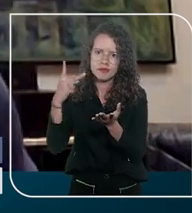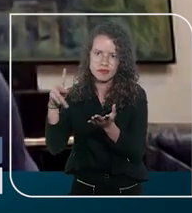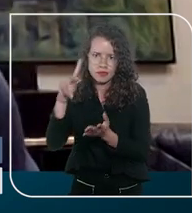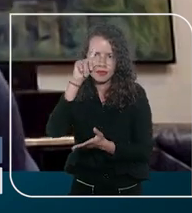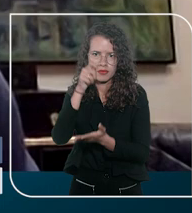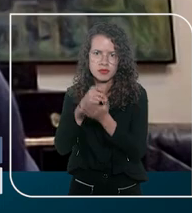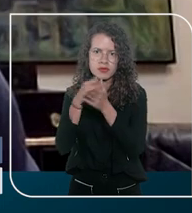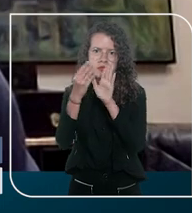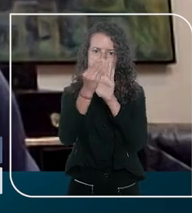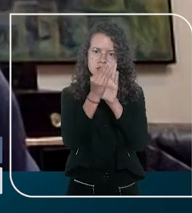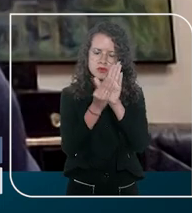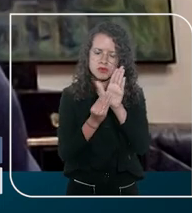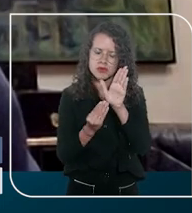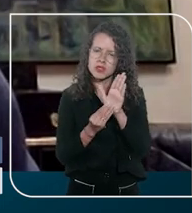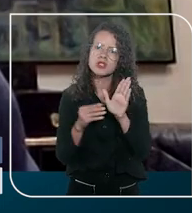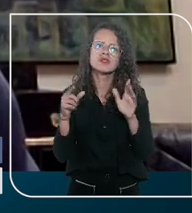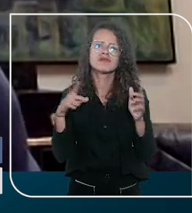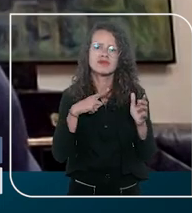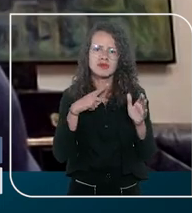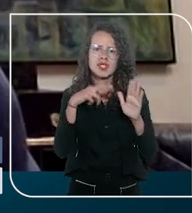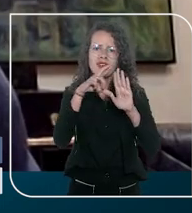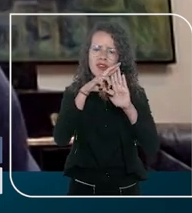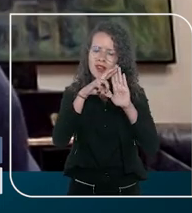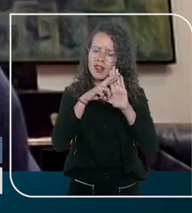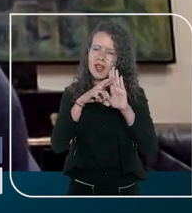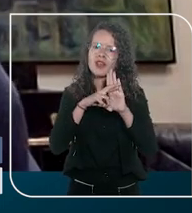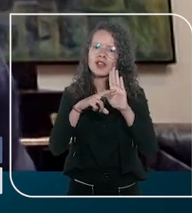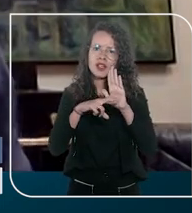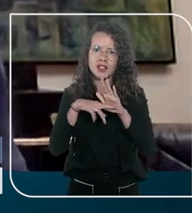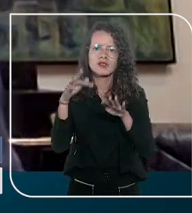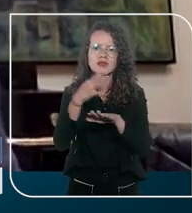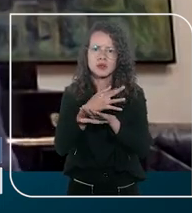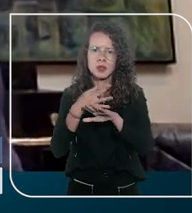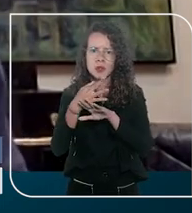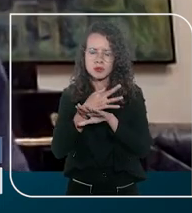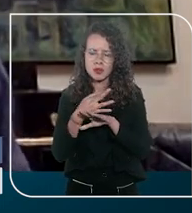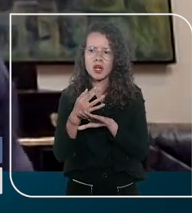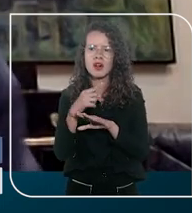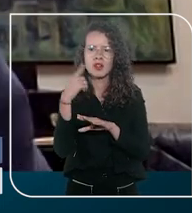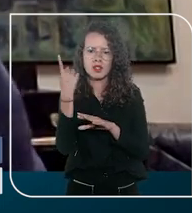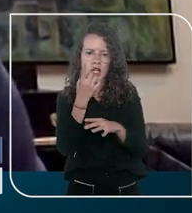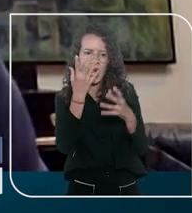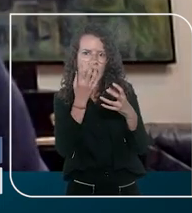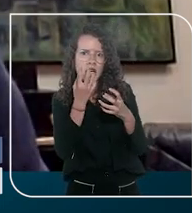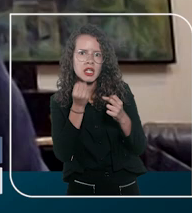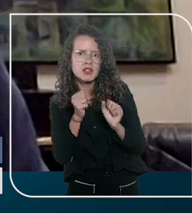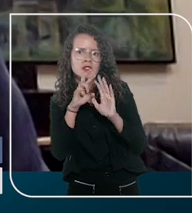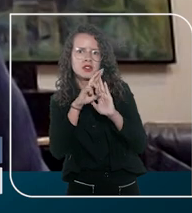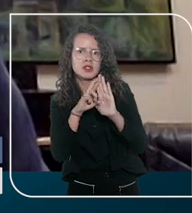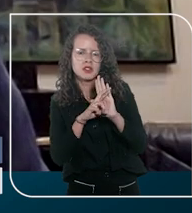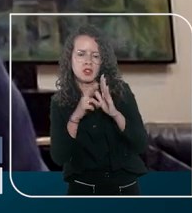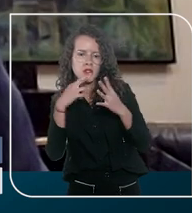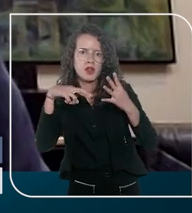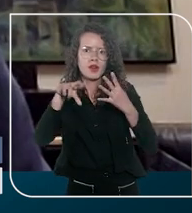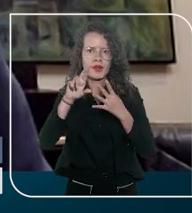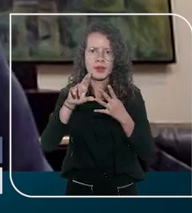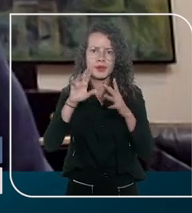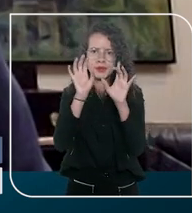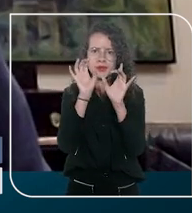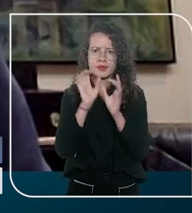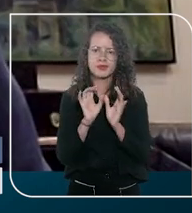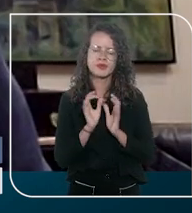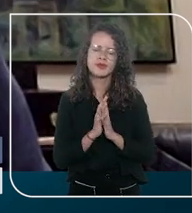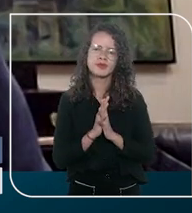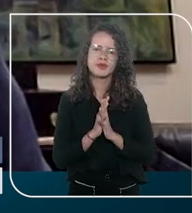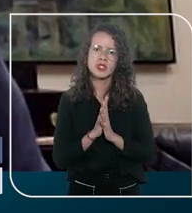comprovação seja aceita, seja considerada como preenchimento do requisito formal deste recurso específico. E